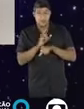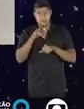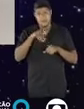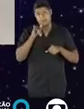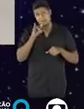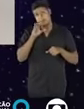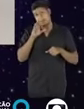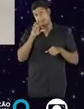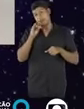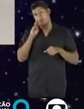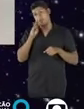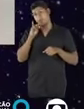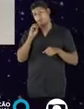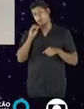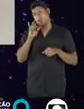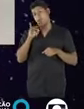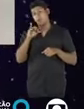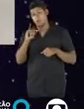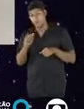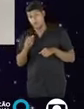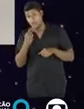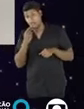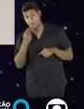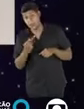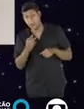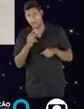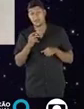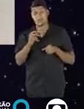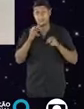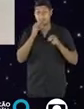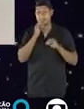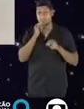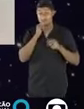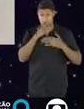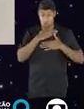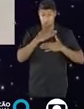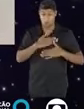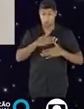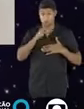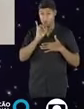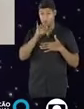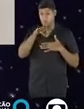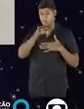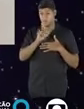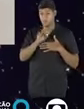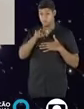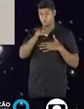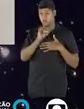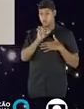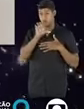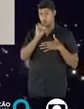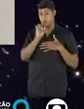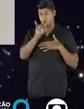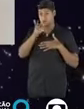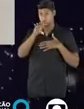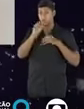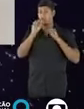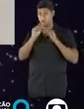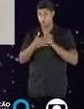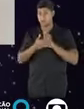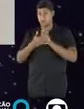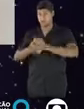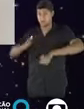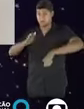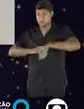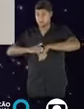microbiota intestinal. Então, quando a gente fala dessa questão imunológica, a gente tem que considerar que esses alimentos eles podem ajudar muito